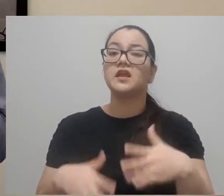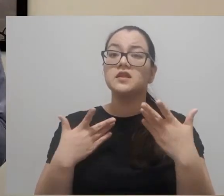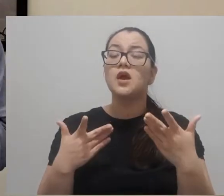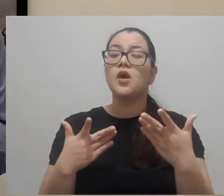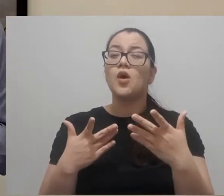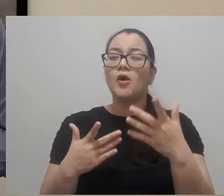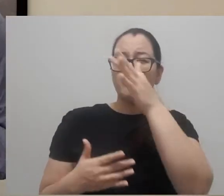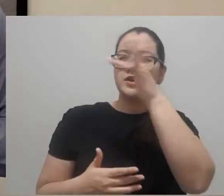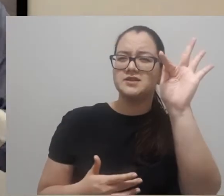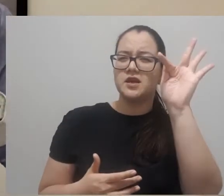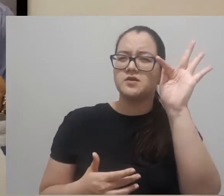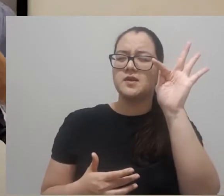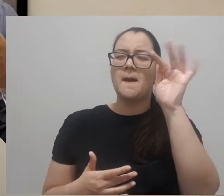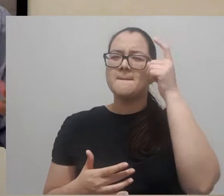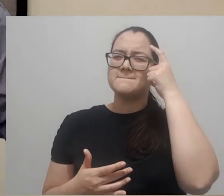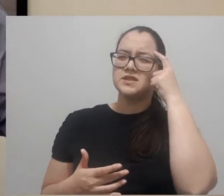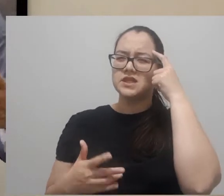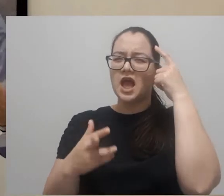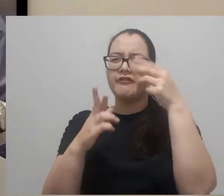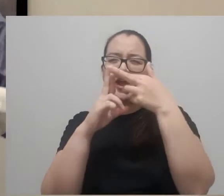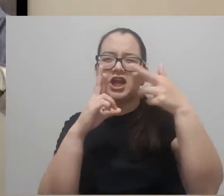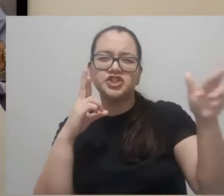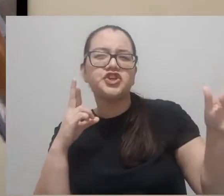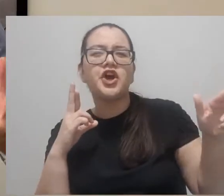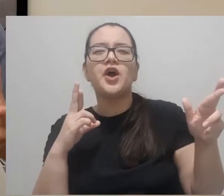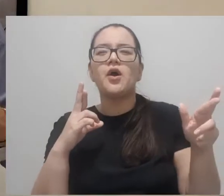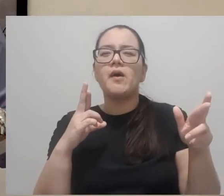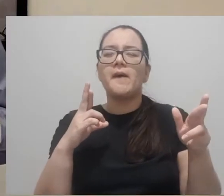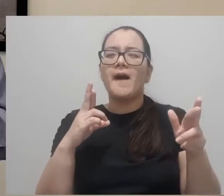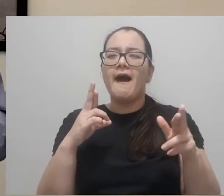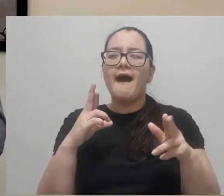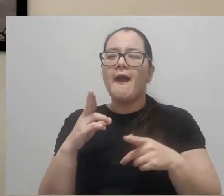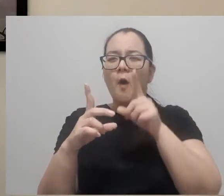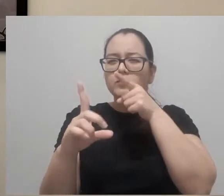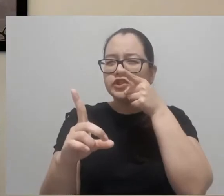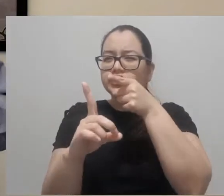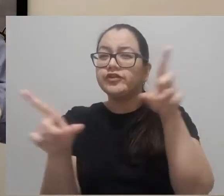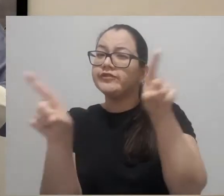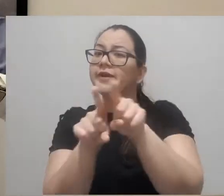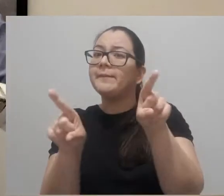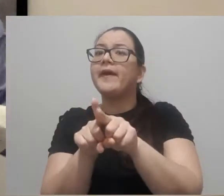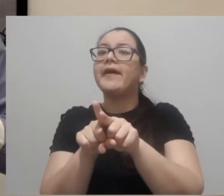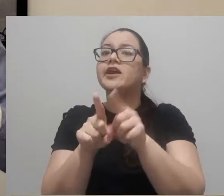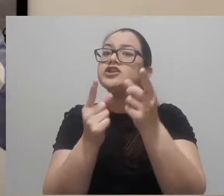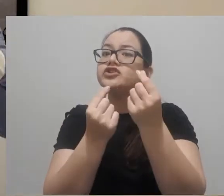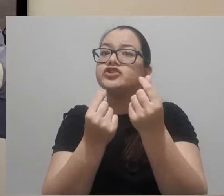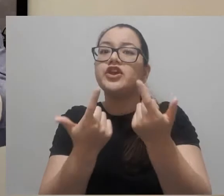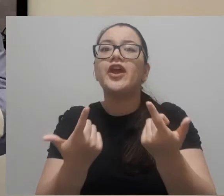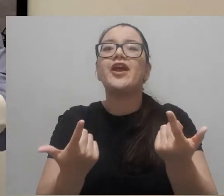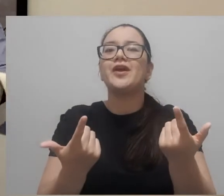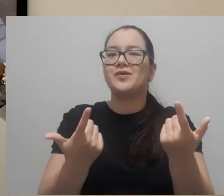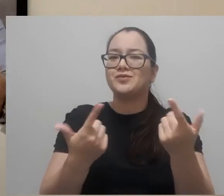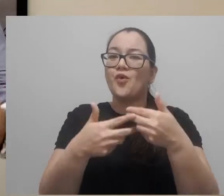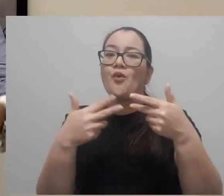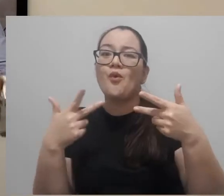se beneficiarem materialmente, para lucrarem. Eles não viam a religião apenas como um serviço que se